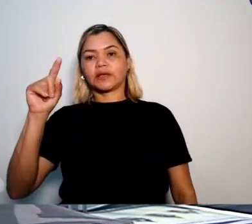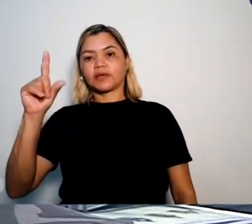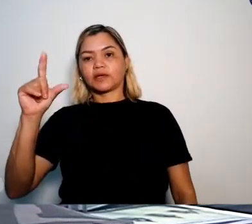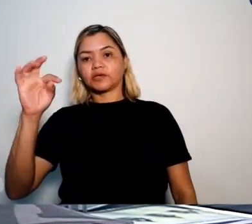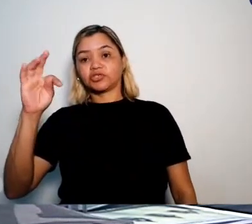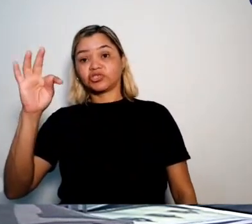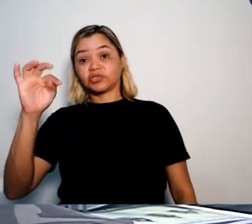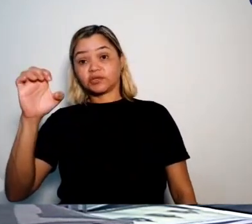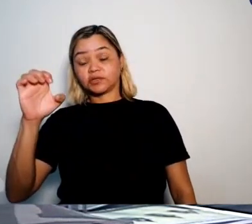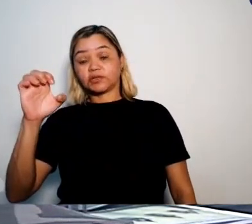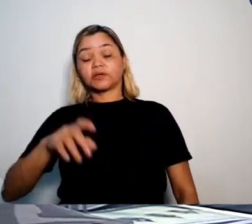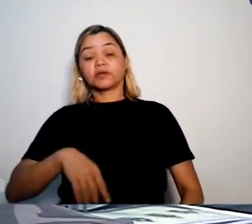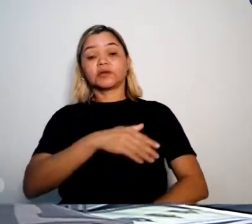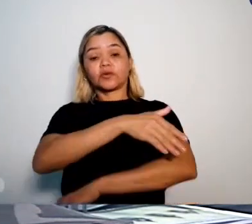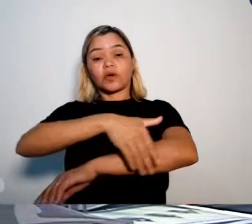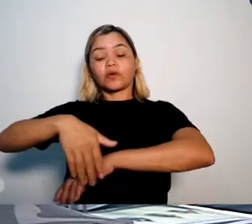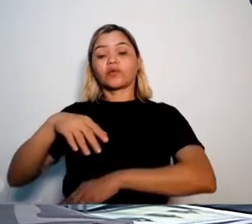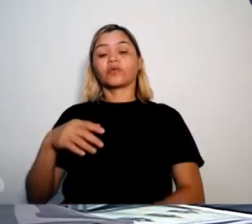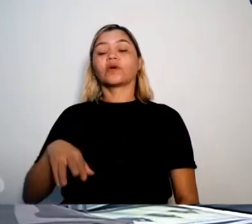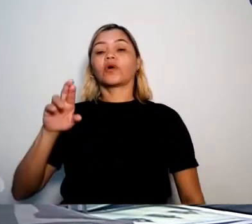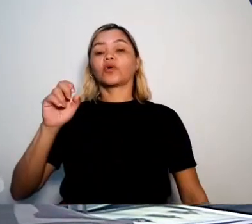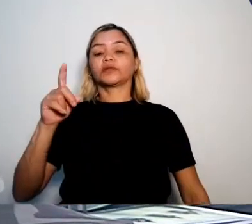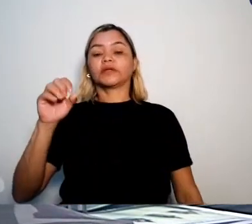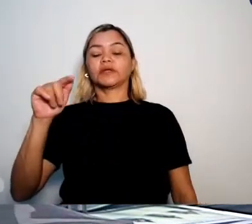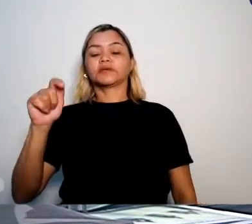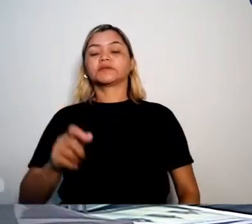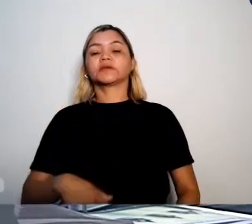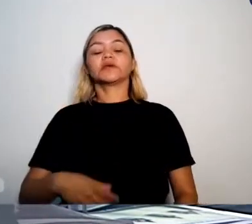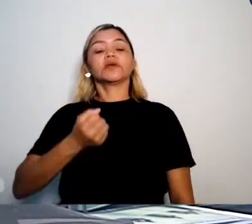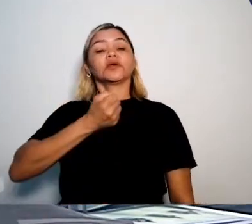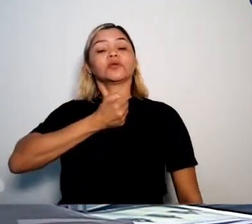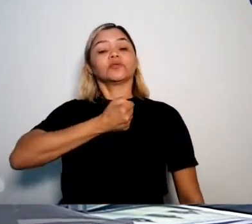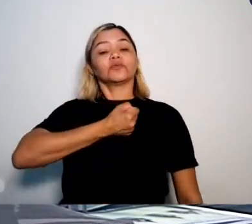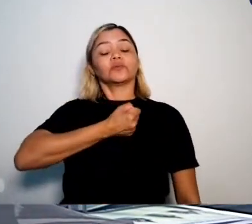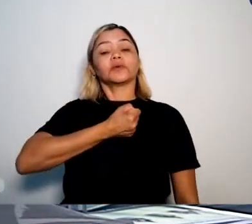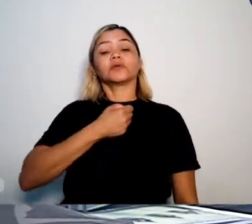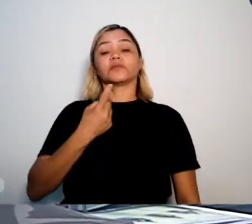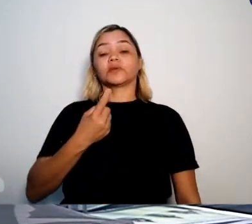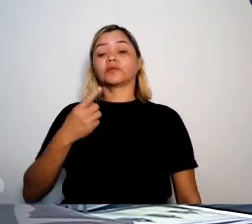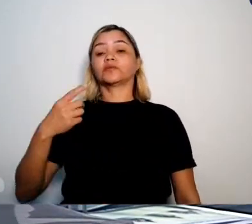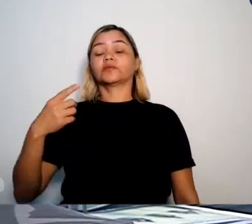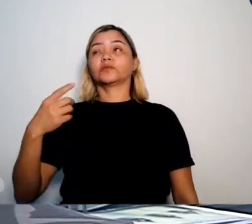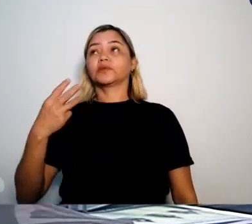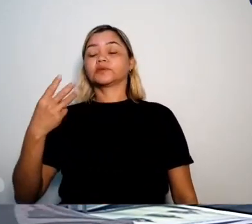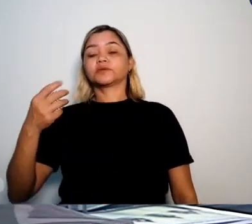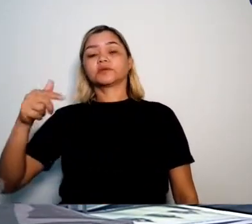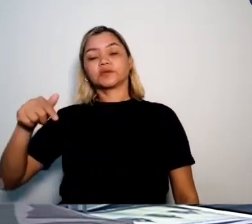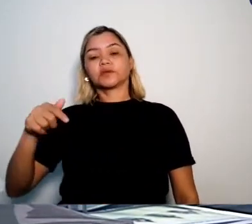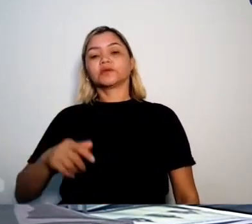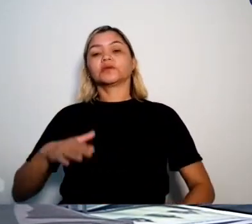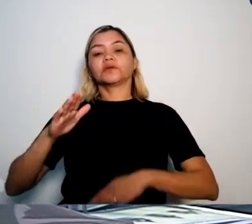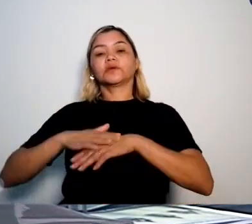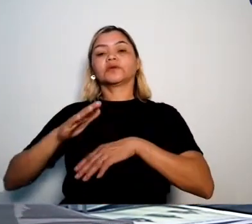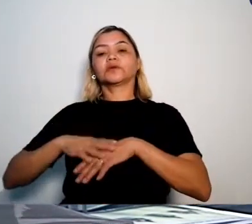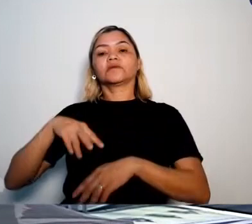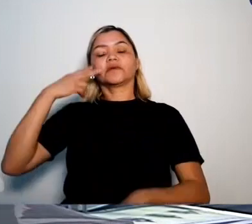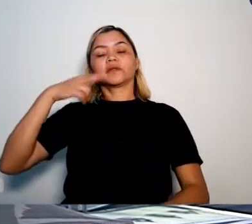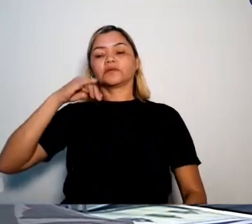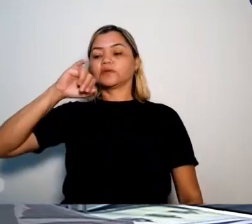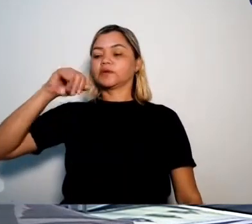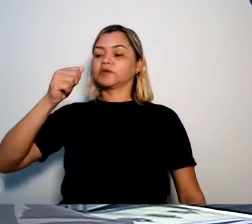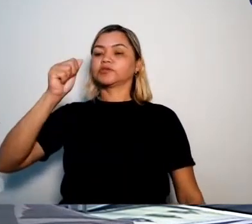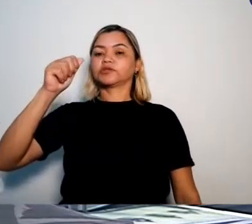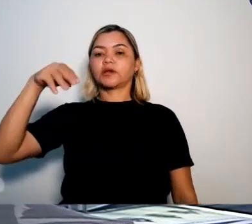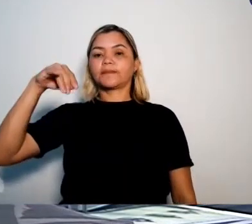Lago. Número 1307, de autoria da vereadora Jamila, ao secretário municipal